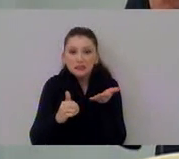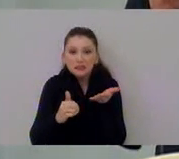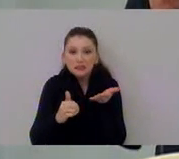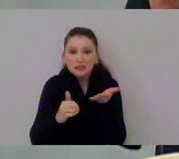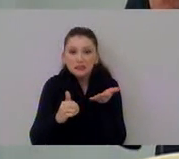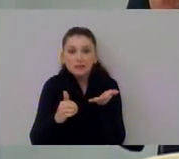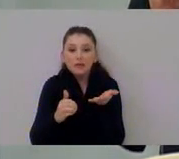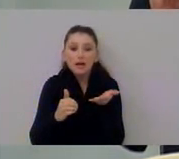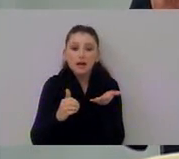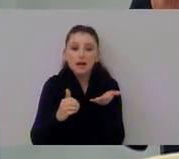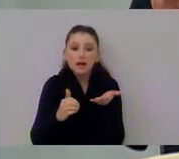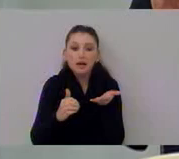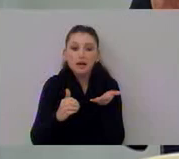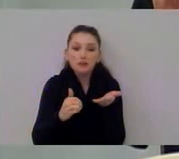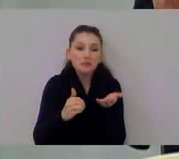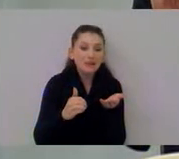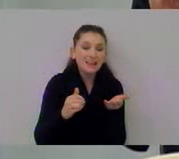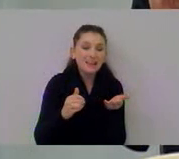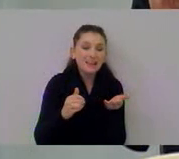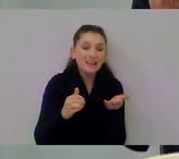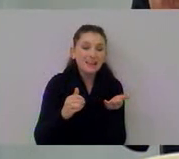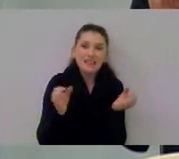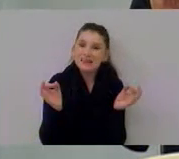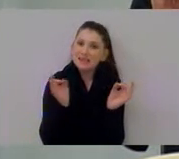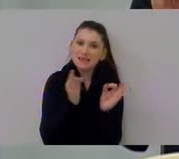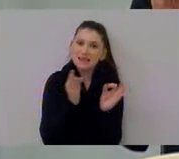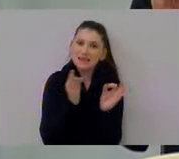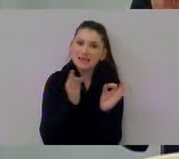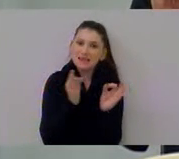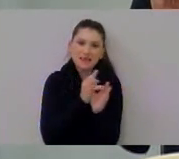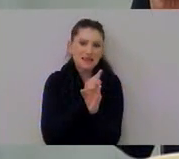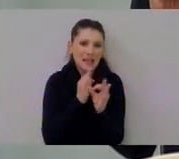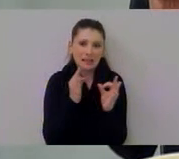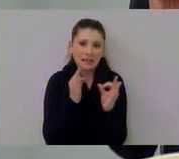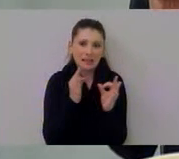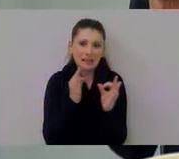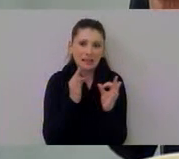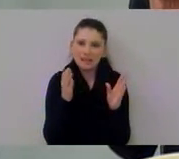90 dias. Então, não dá para